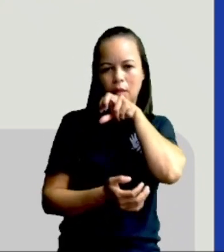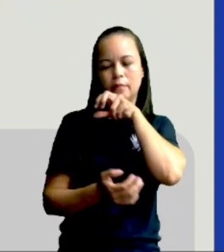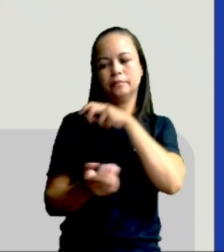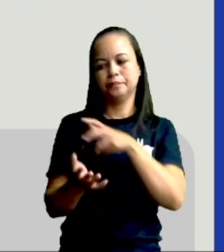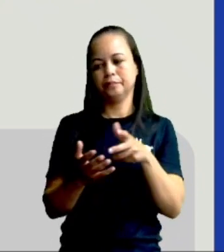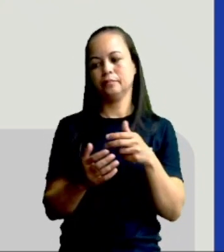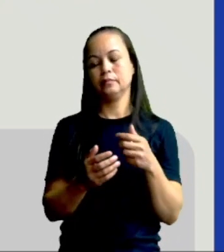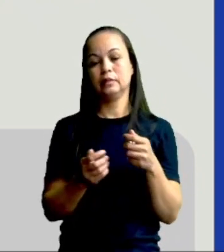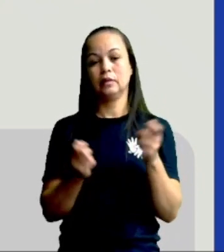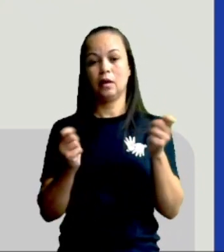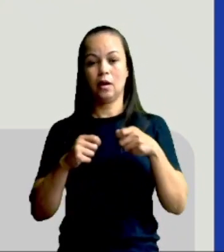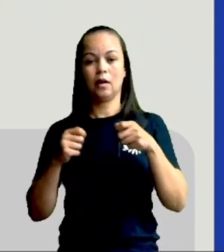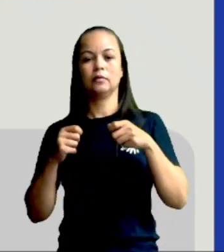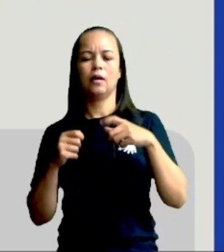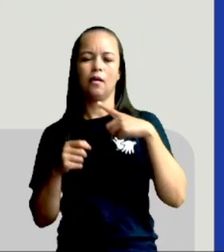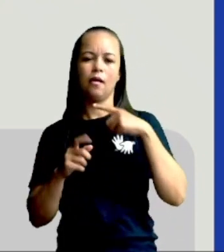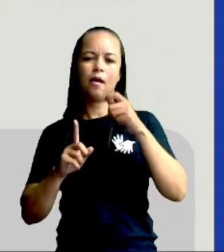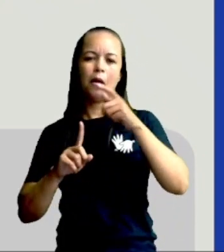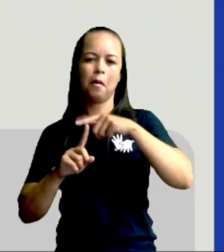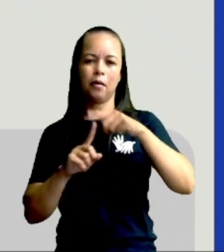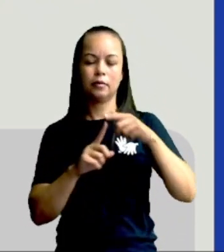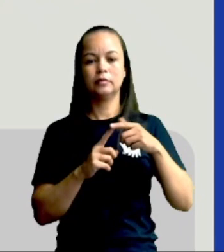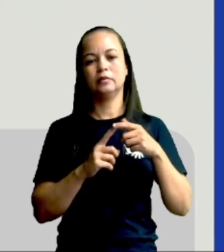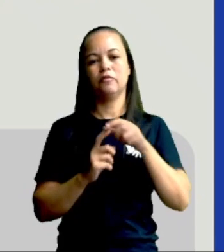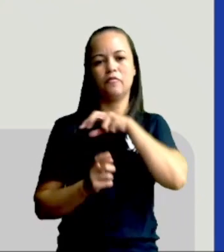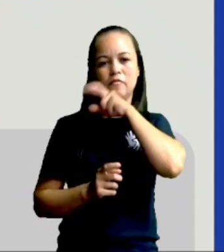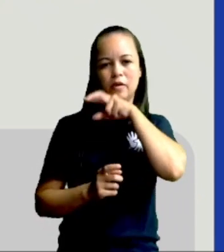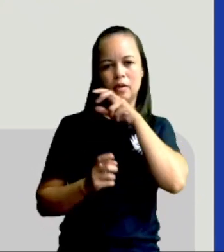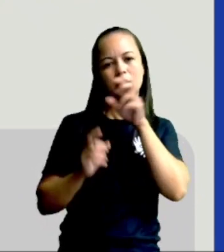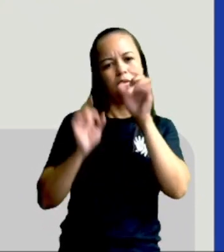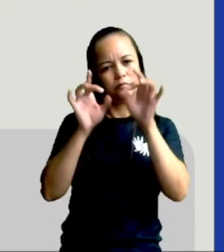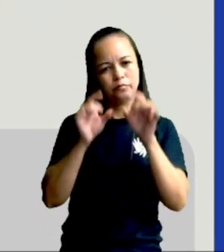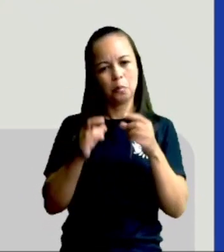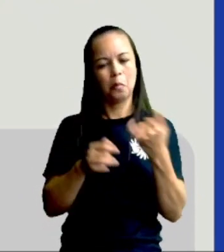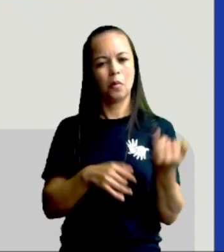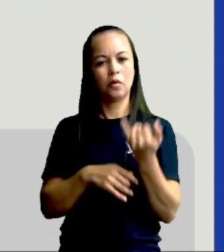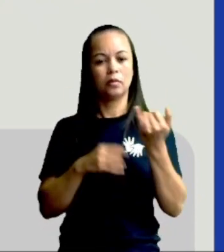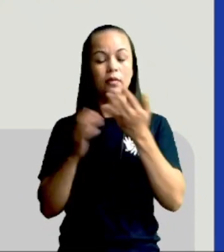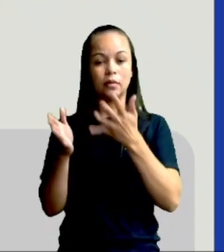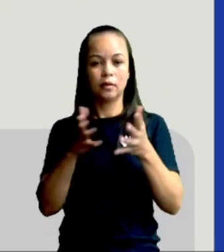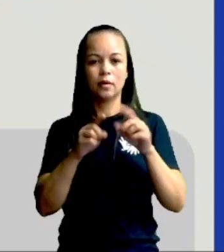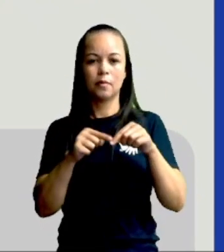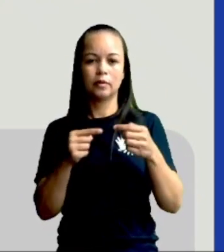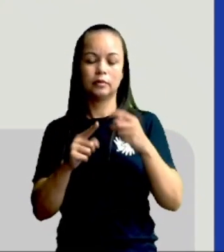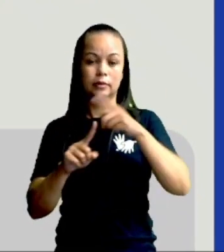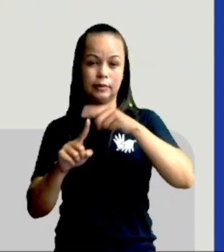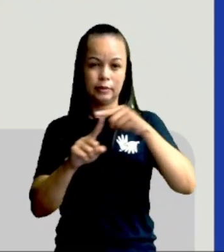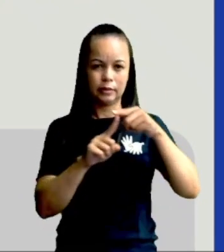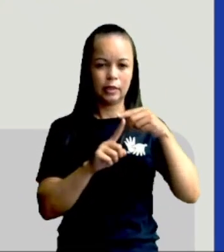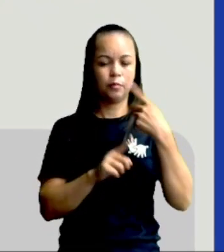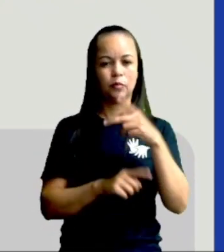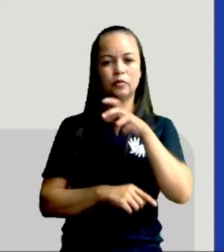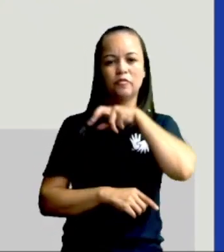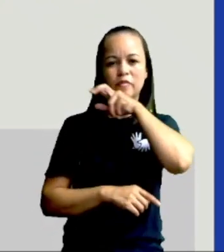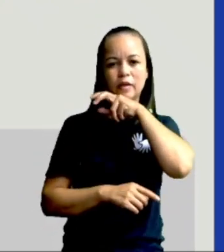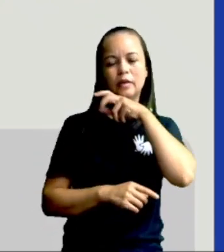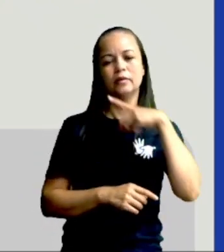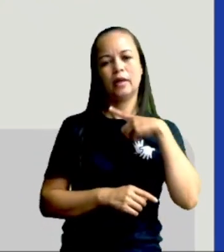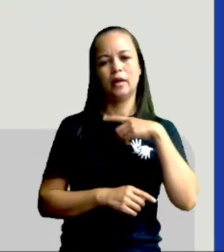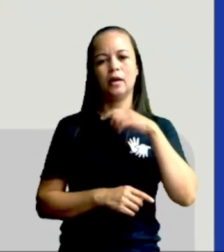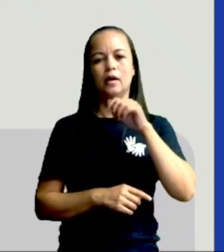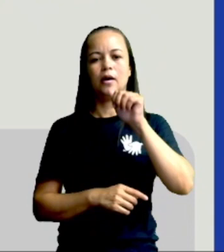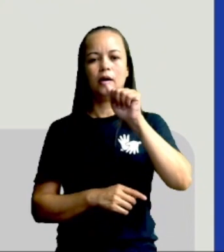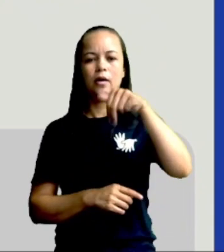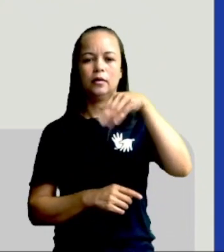cada um possui um tipo de veneno de atuação específica, e para esse tipo de veneno tem também um antídoto,